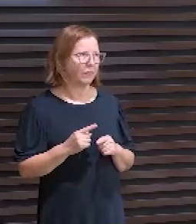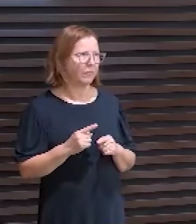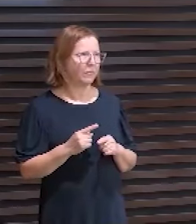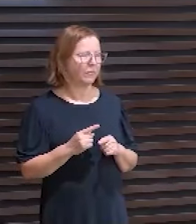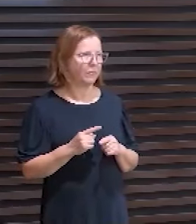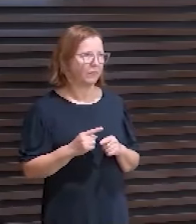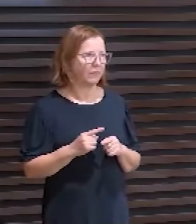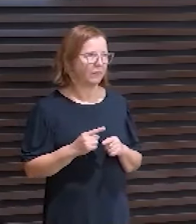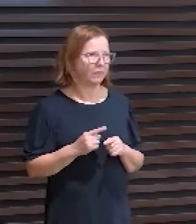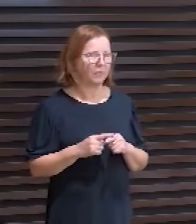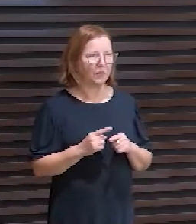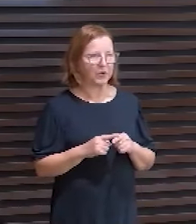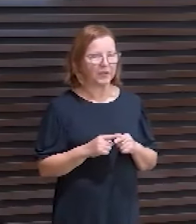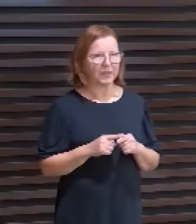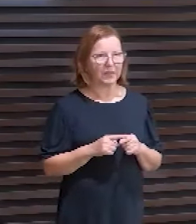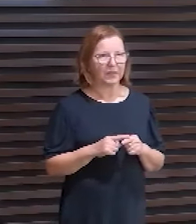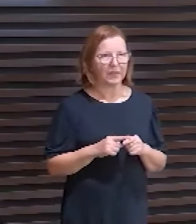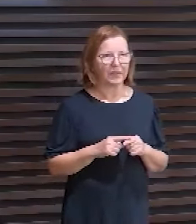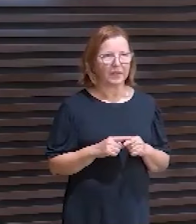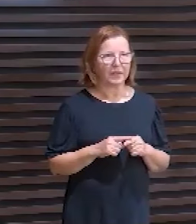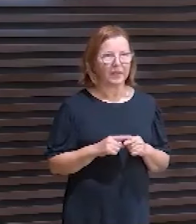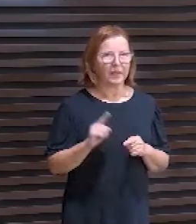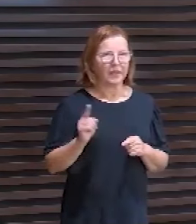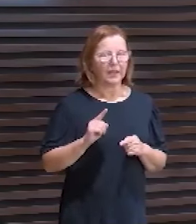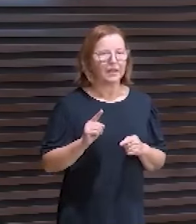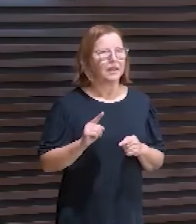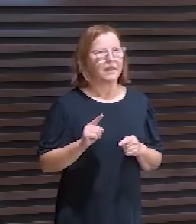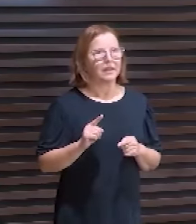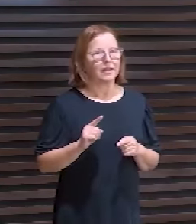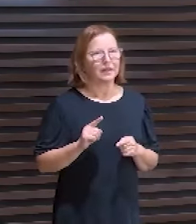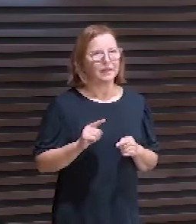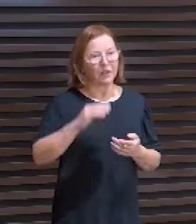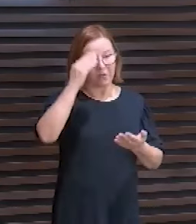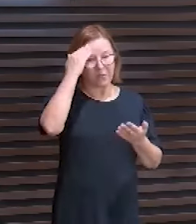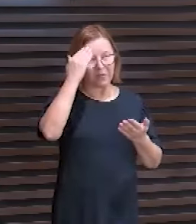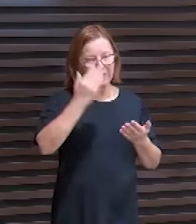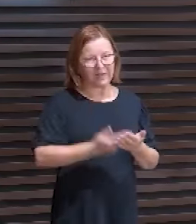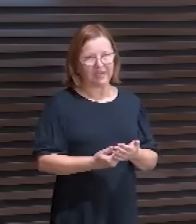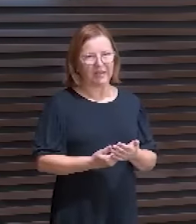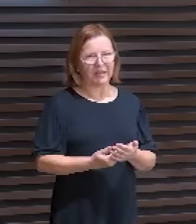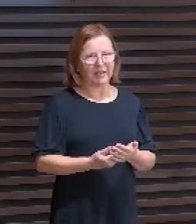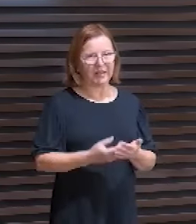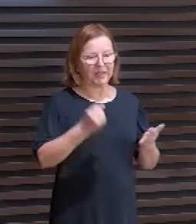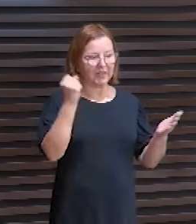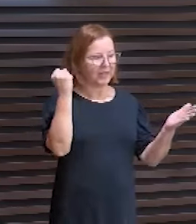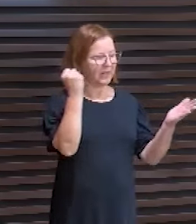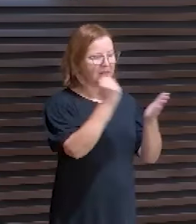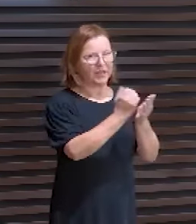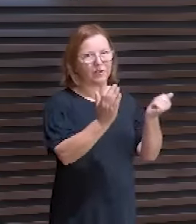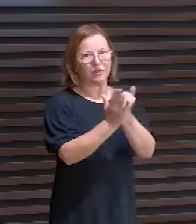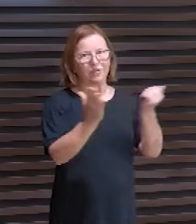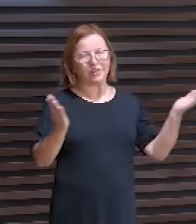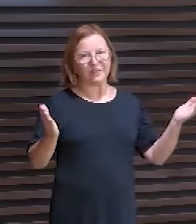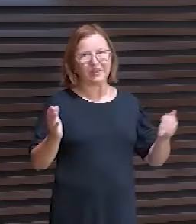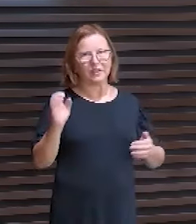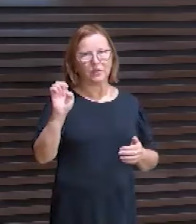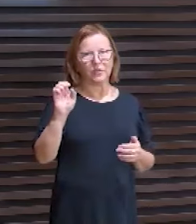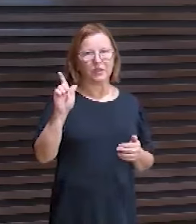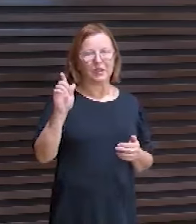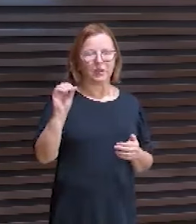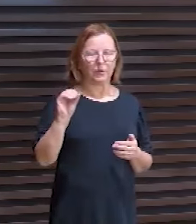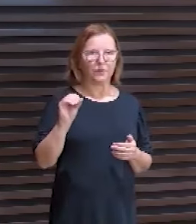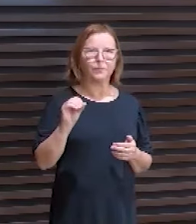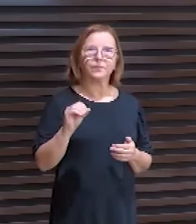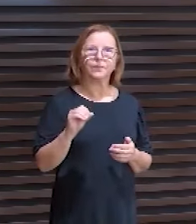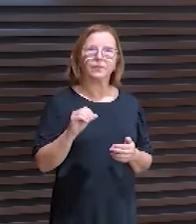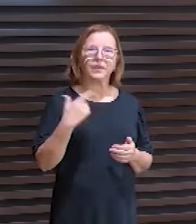não leva em conta a crucificação do Ego pois o amor de Cristo segunda